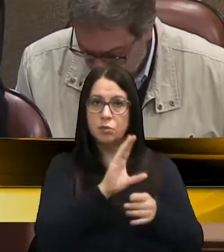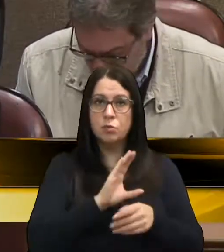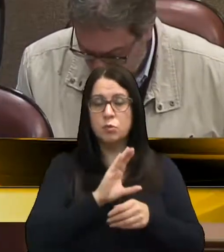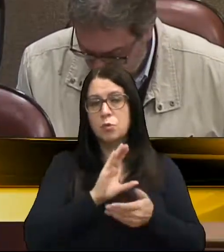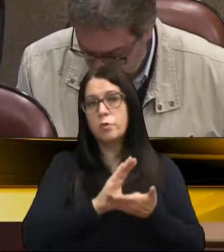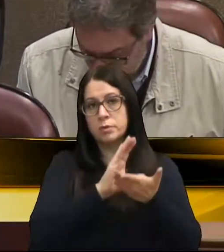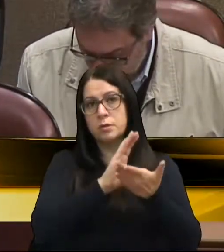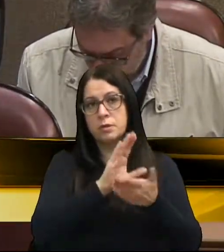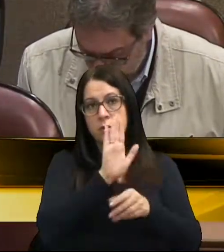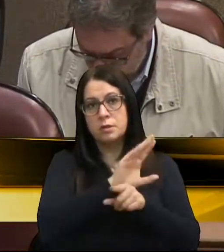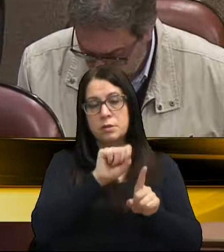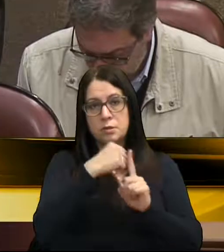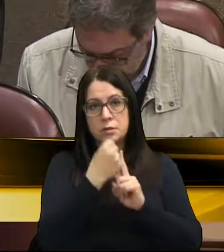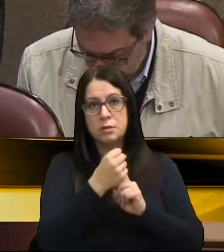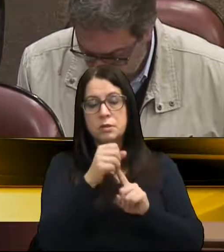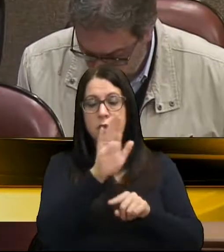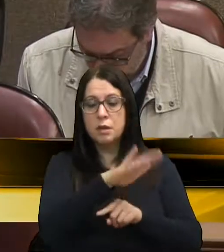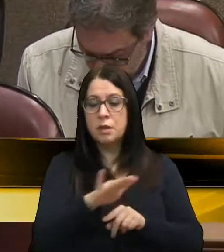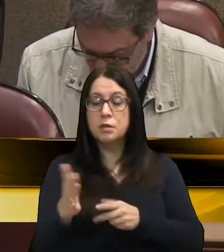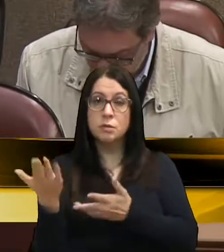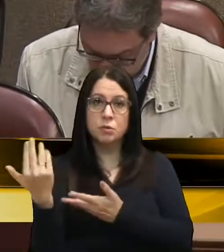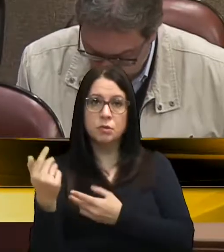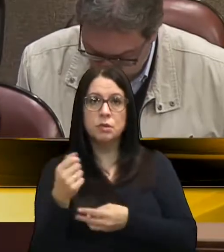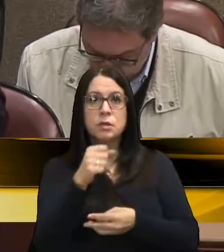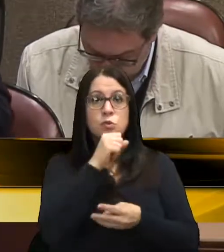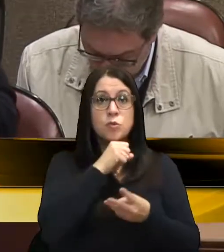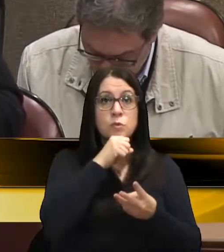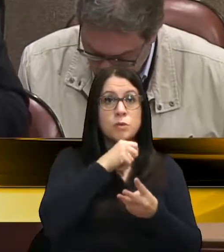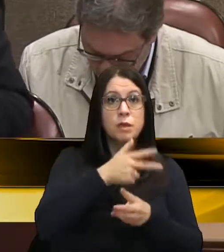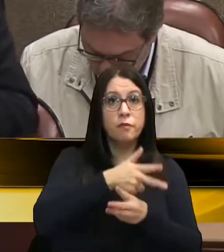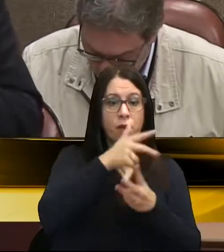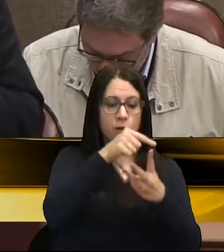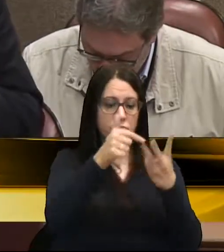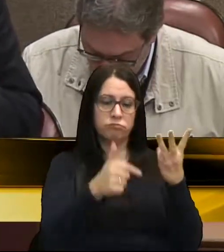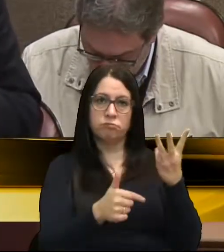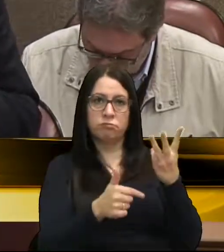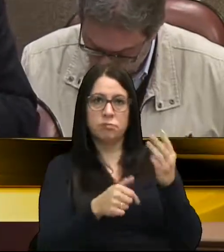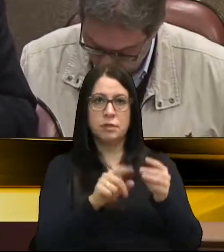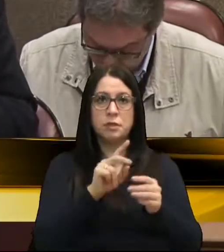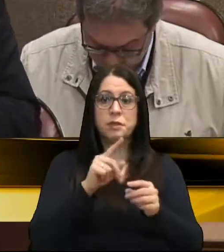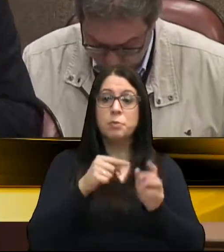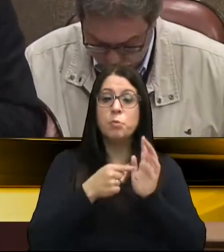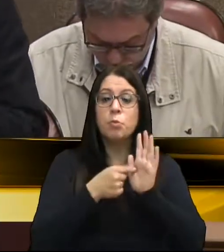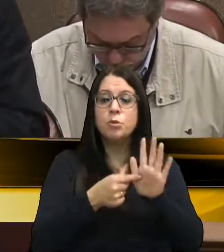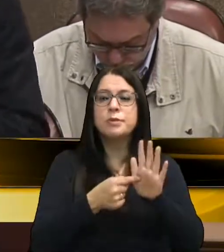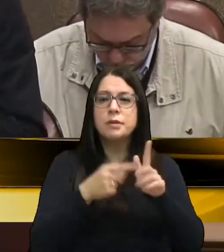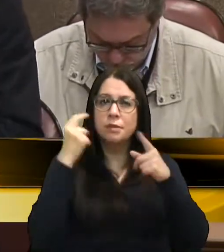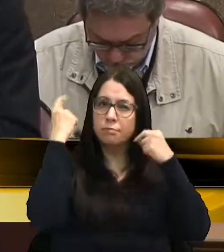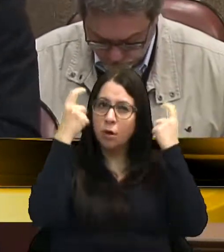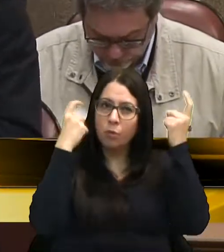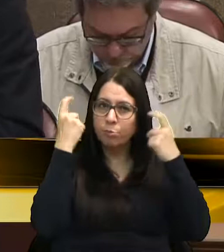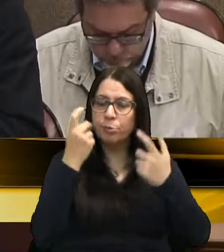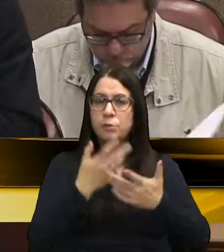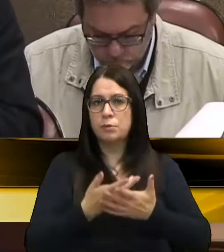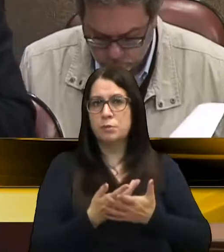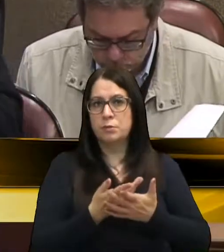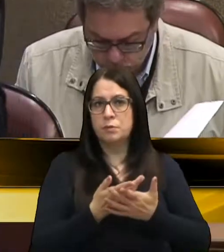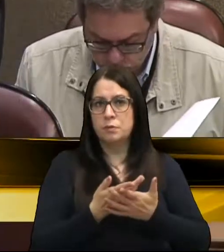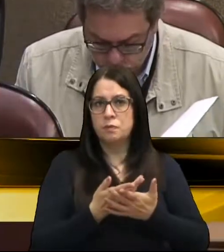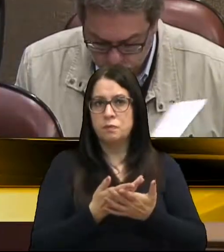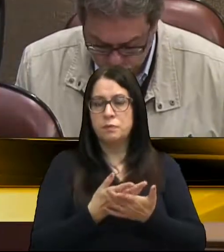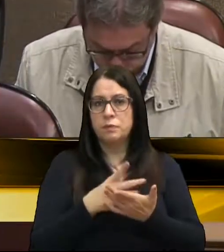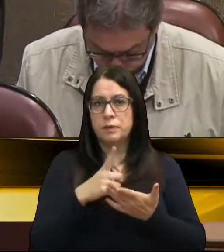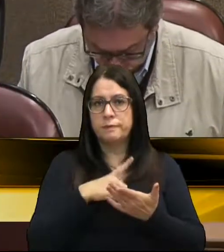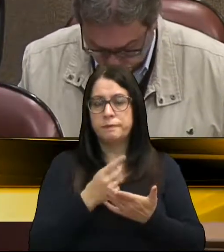social, da criança e do adolescente e do idoso, relatando as suas preocupações com relação à estimativa